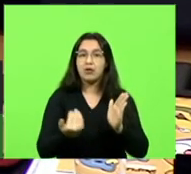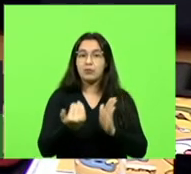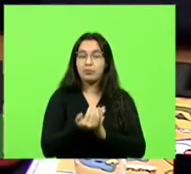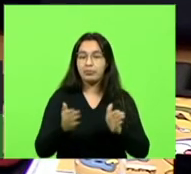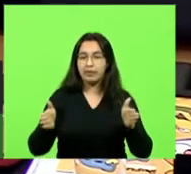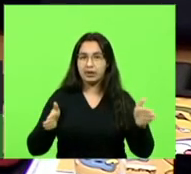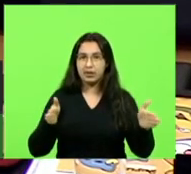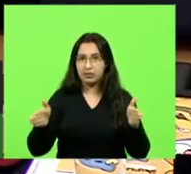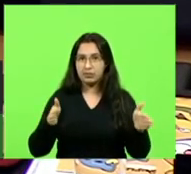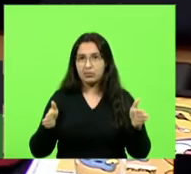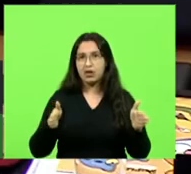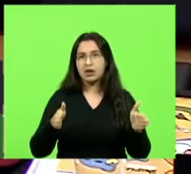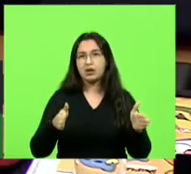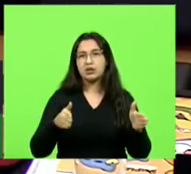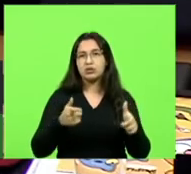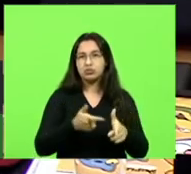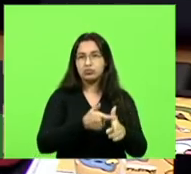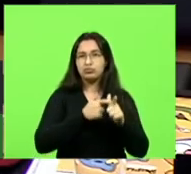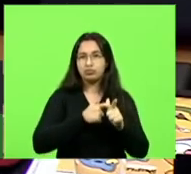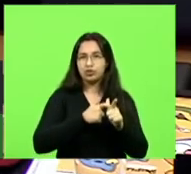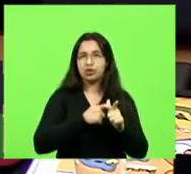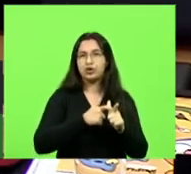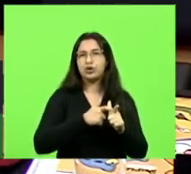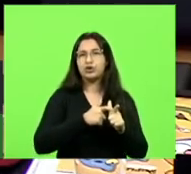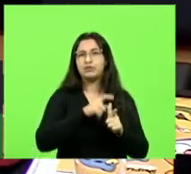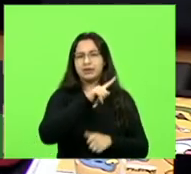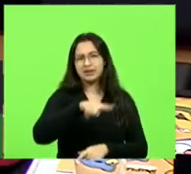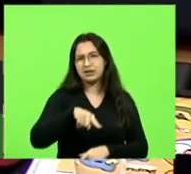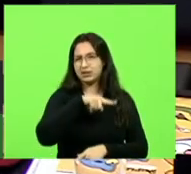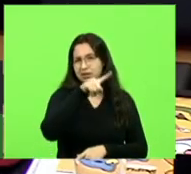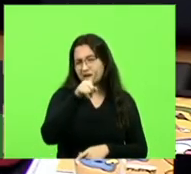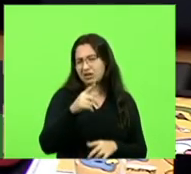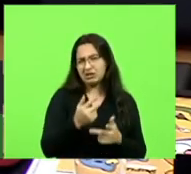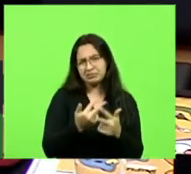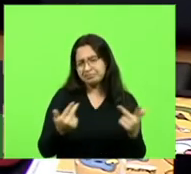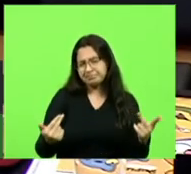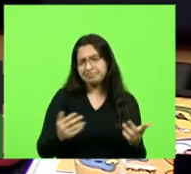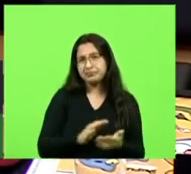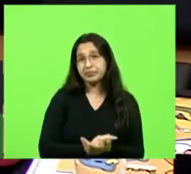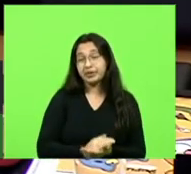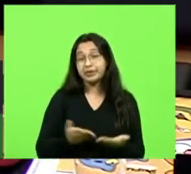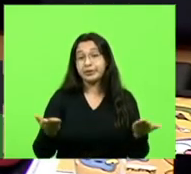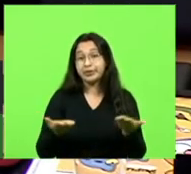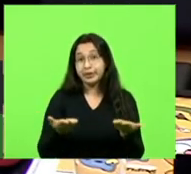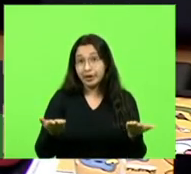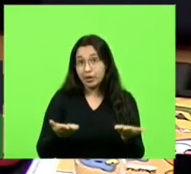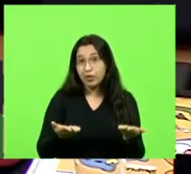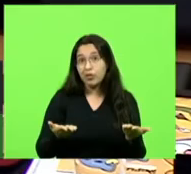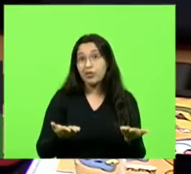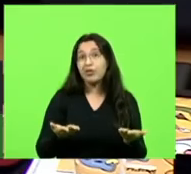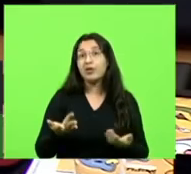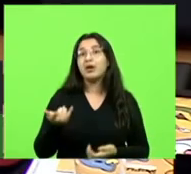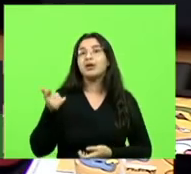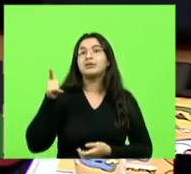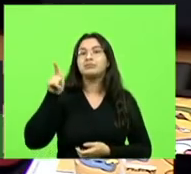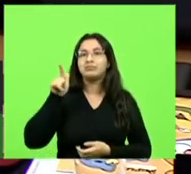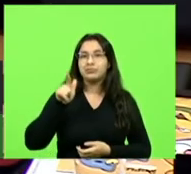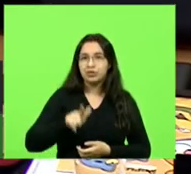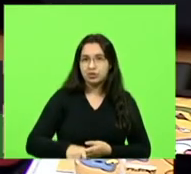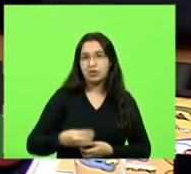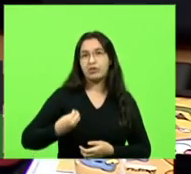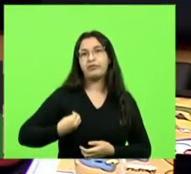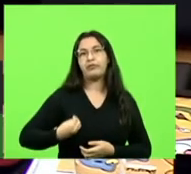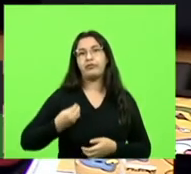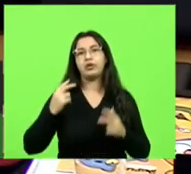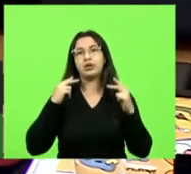dívidas, para isentar alguns pagamentos. E agora, finalmente, nós estamos tratando da vida humana,